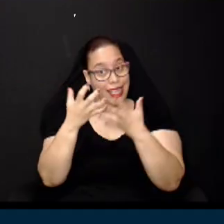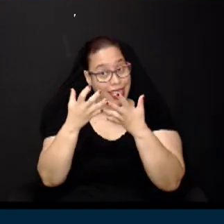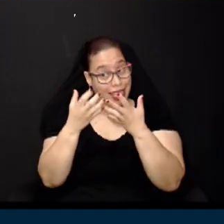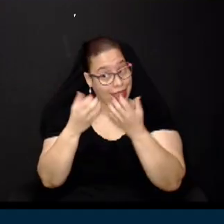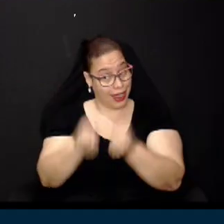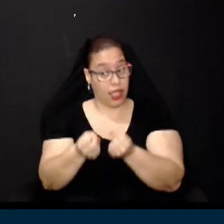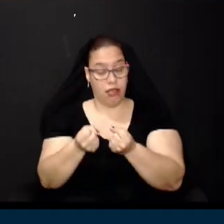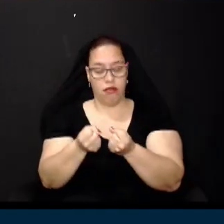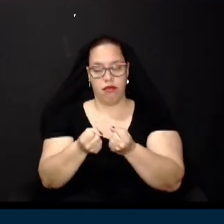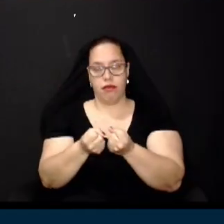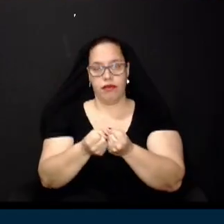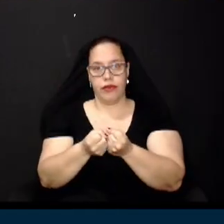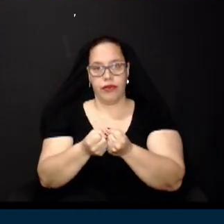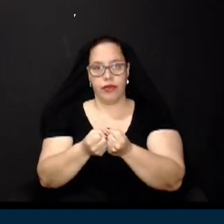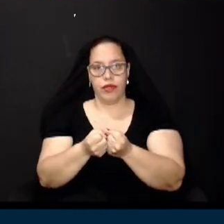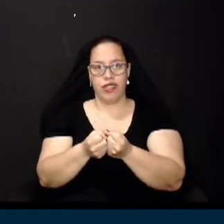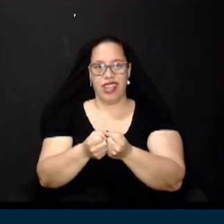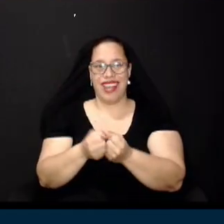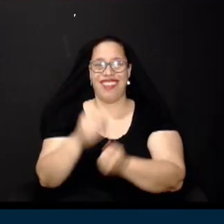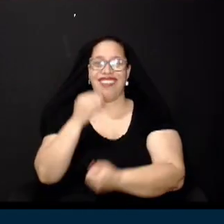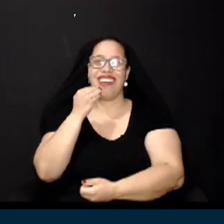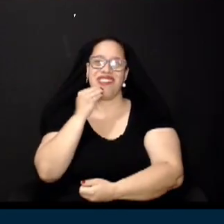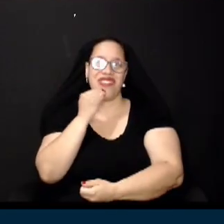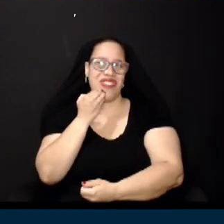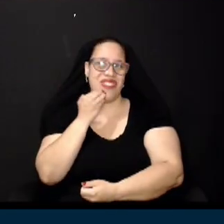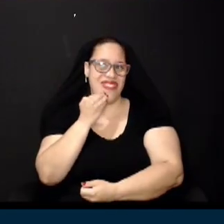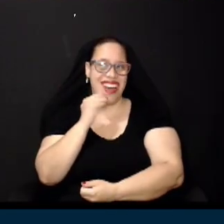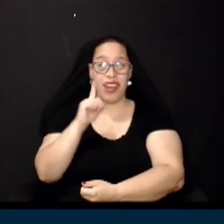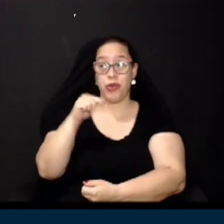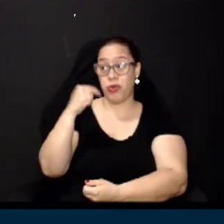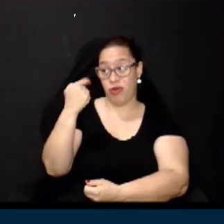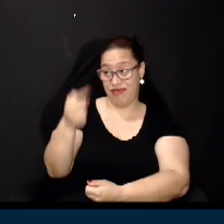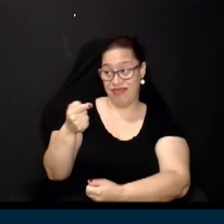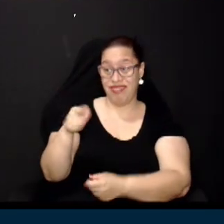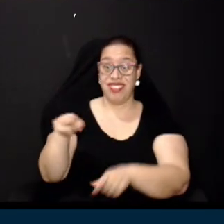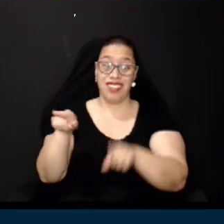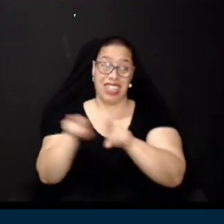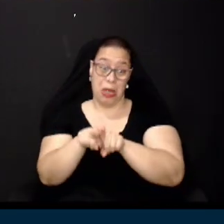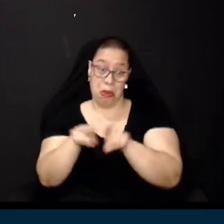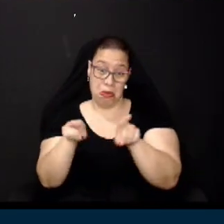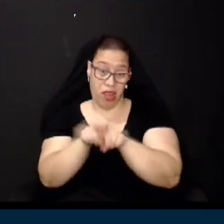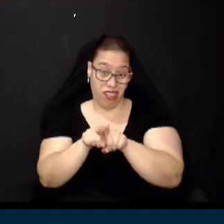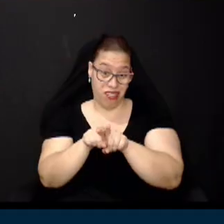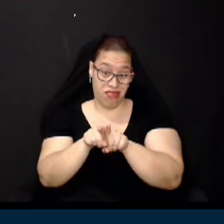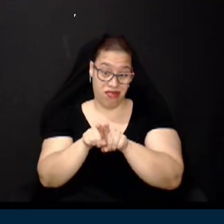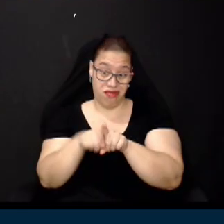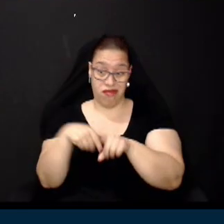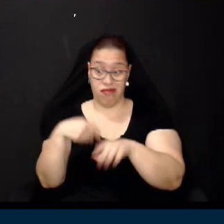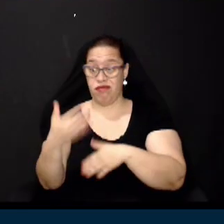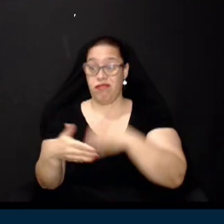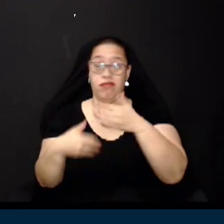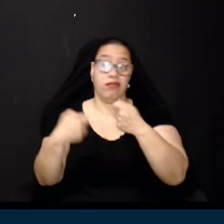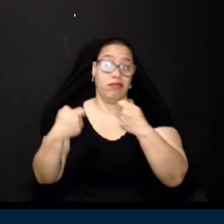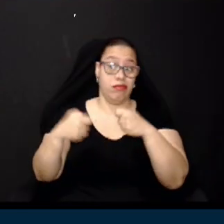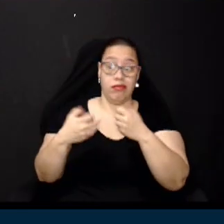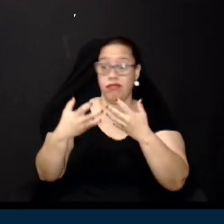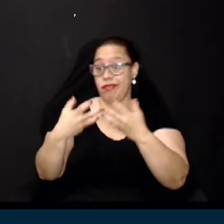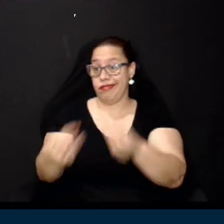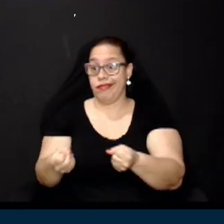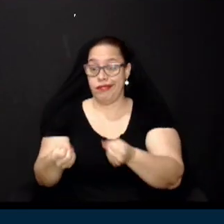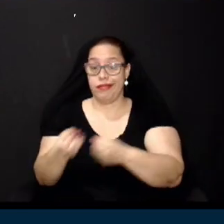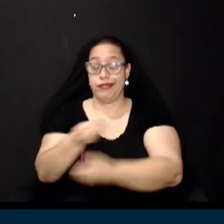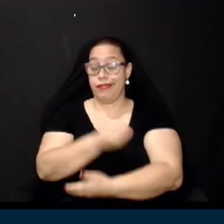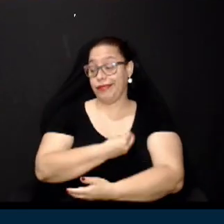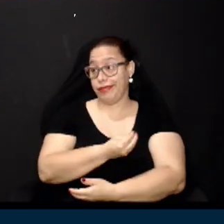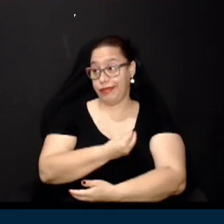defeitos do outro, assim como eu também tenho defeitos, ele também tem, e vice-versa, e a gente precisa aceitar para conviver, né? A paixão